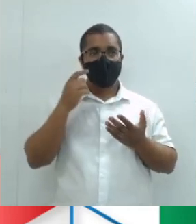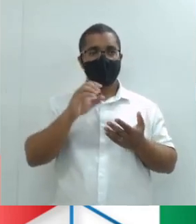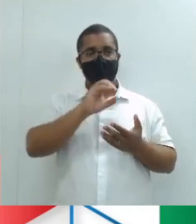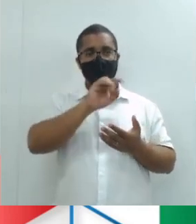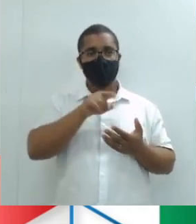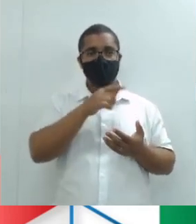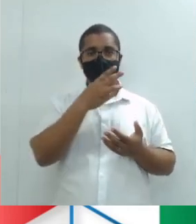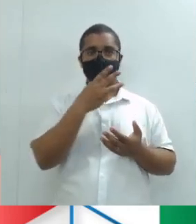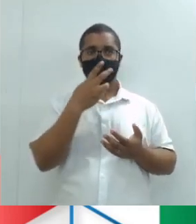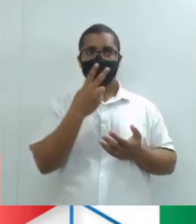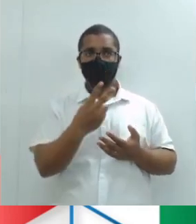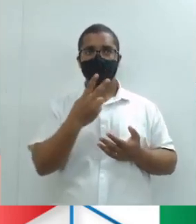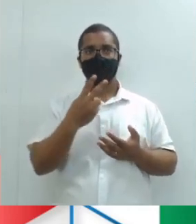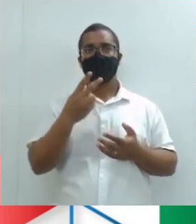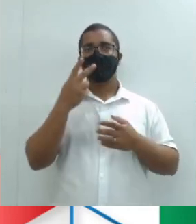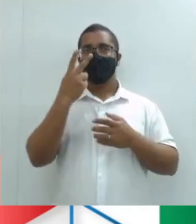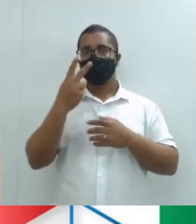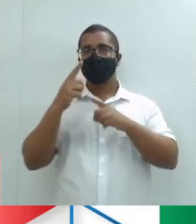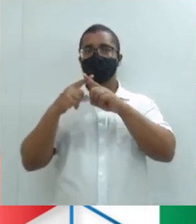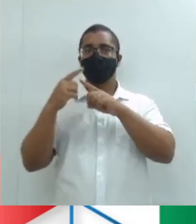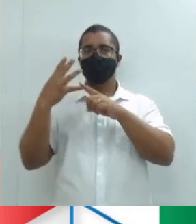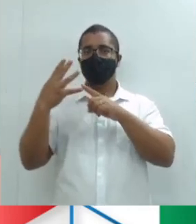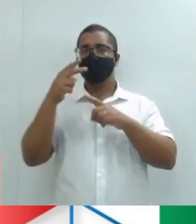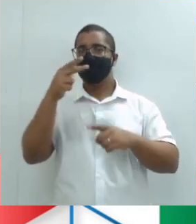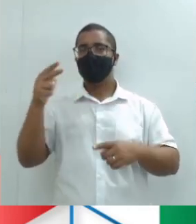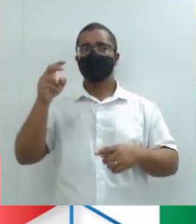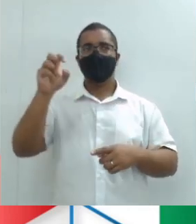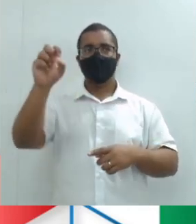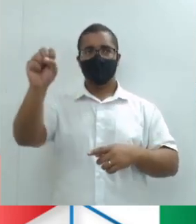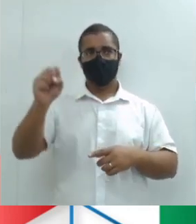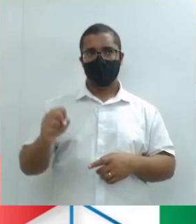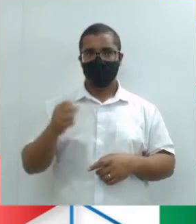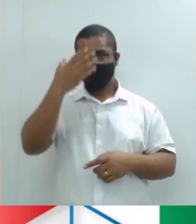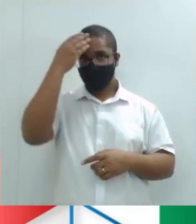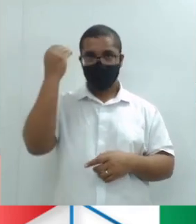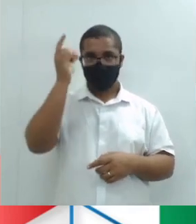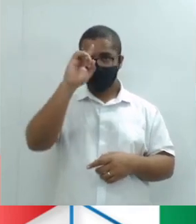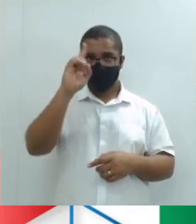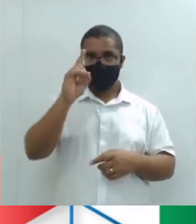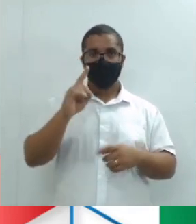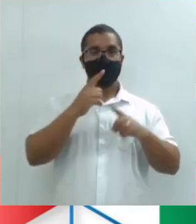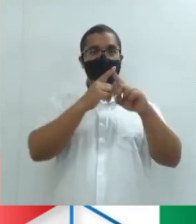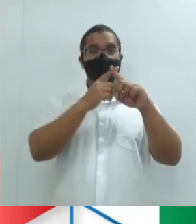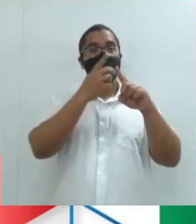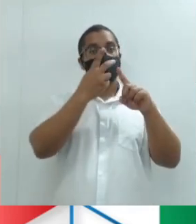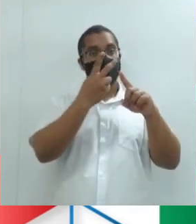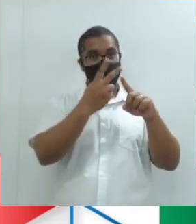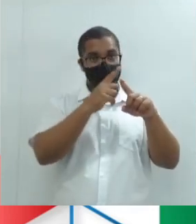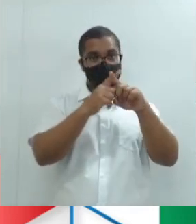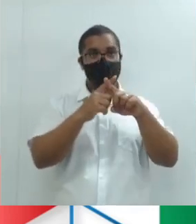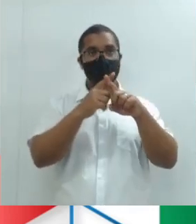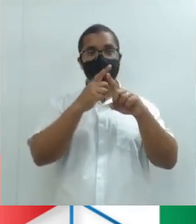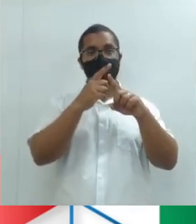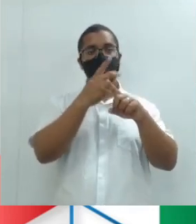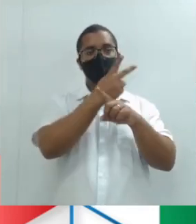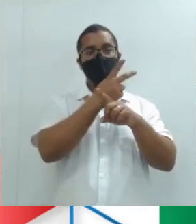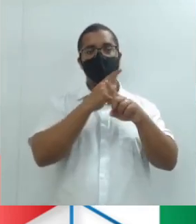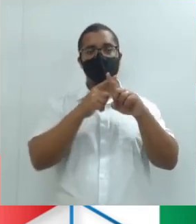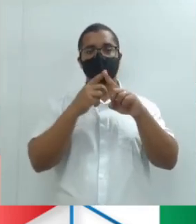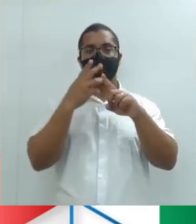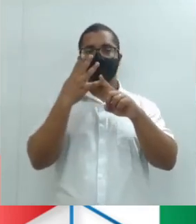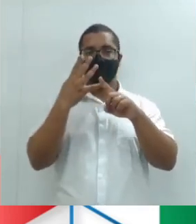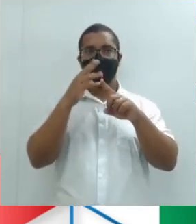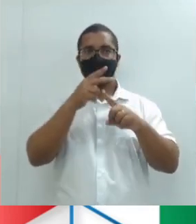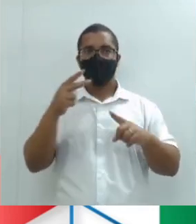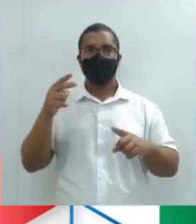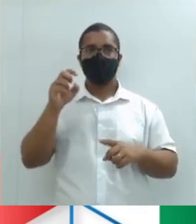0,32, 2 vezes 4, 8. Faça essa multiplicação, não esquece, tá? É muito fácil essa questão. 0,32 elevado a